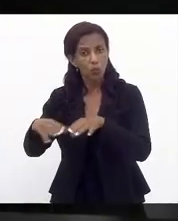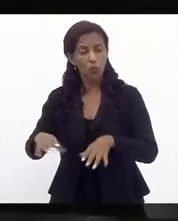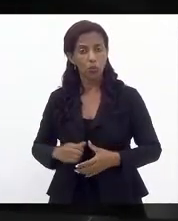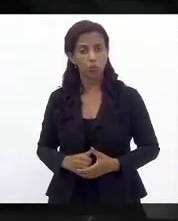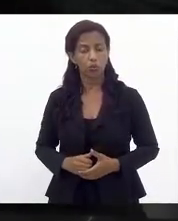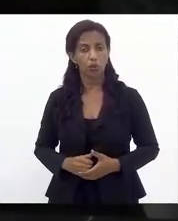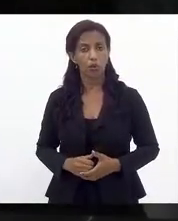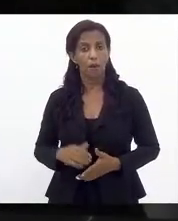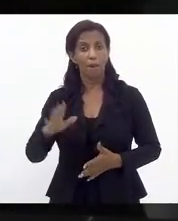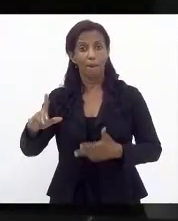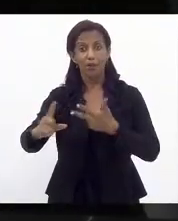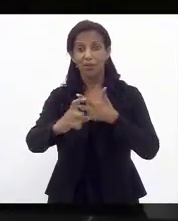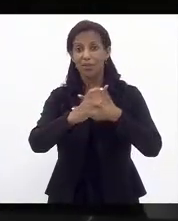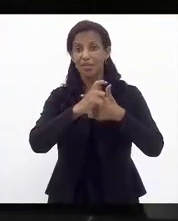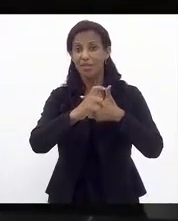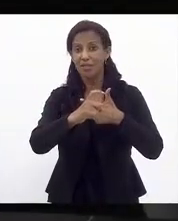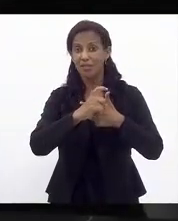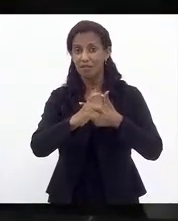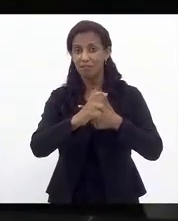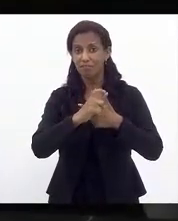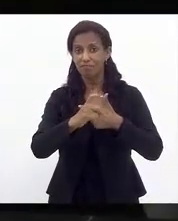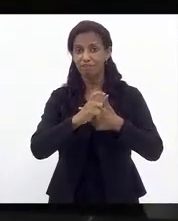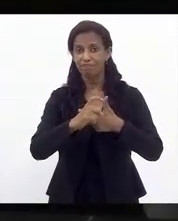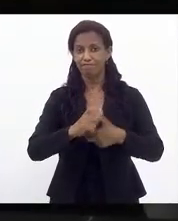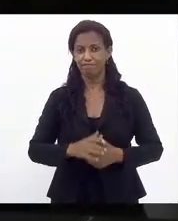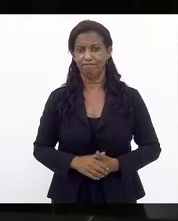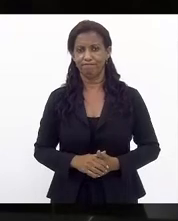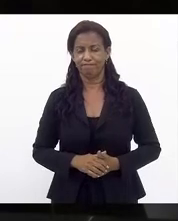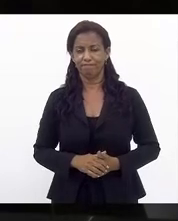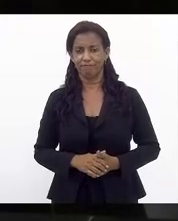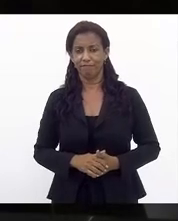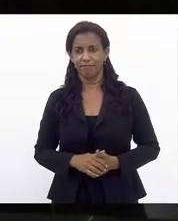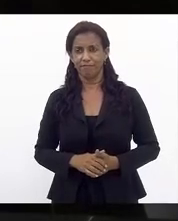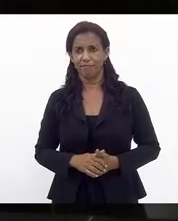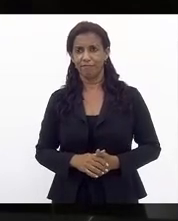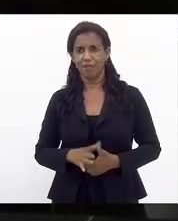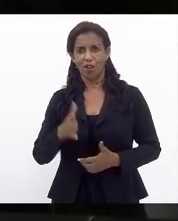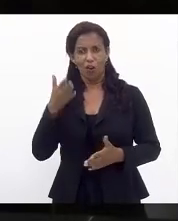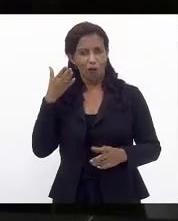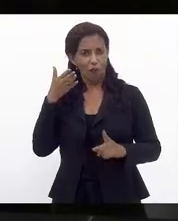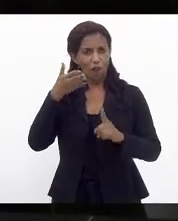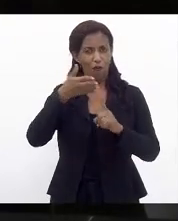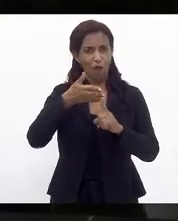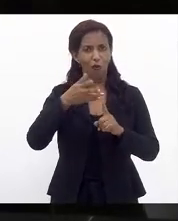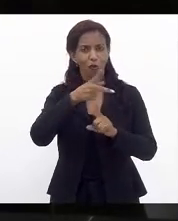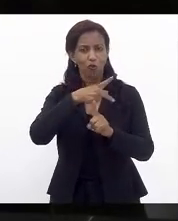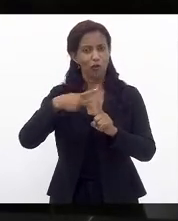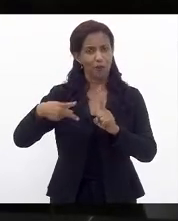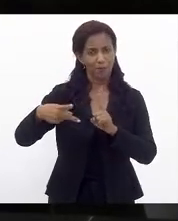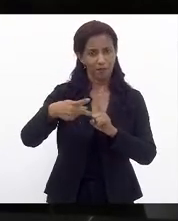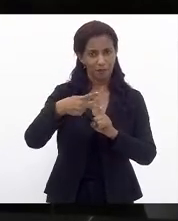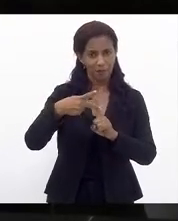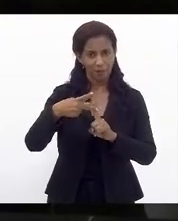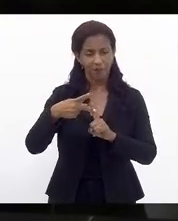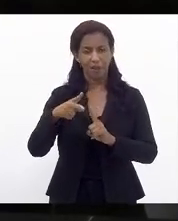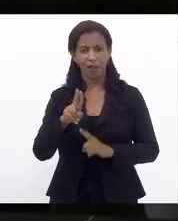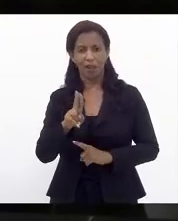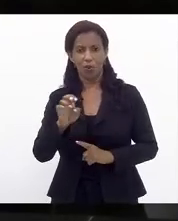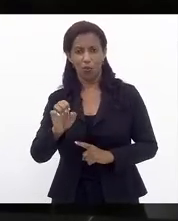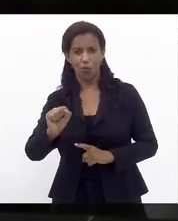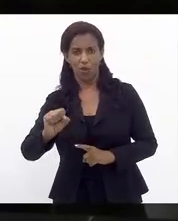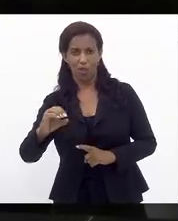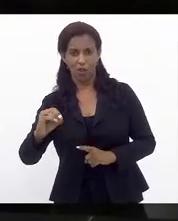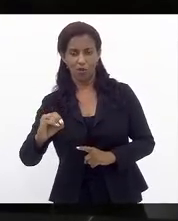mas o Executivo ficou preso somente no rio previdência na o